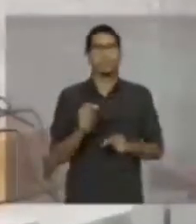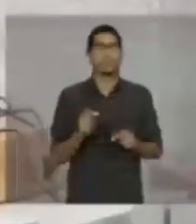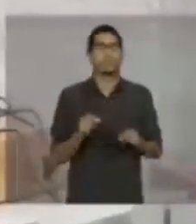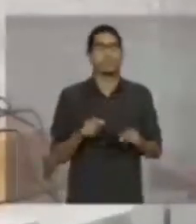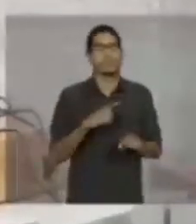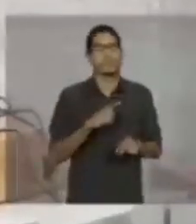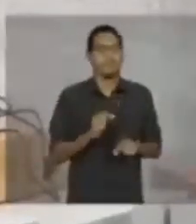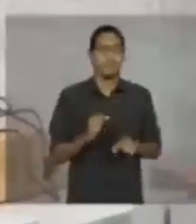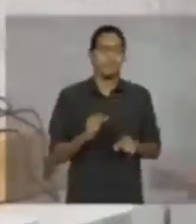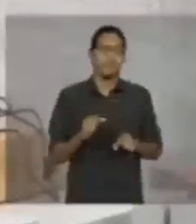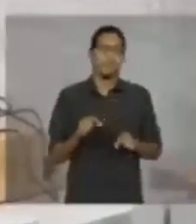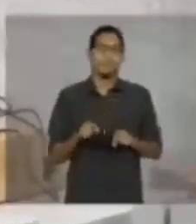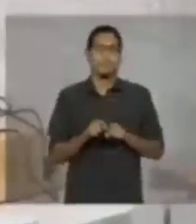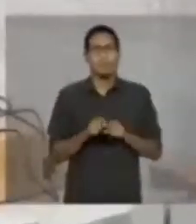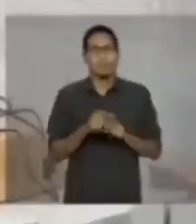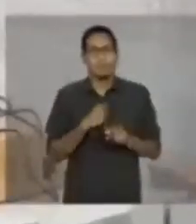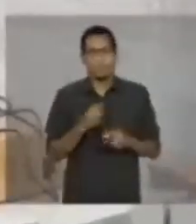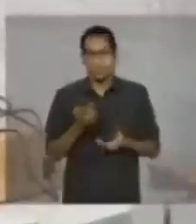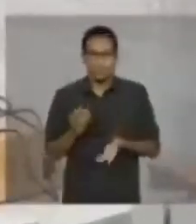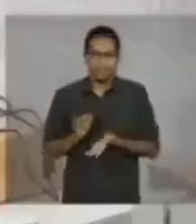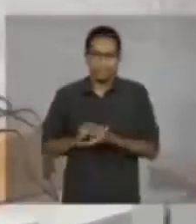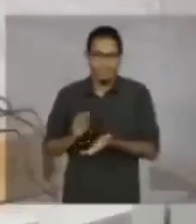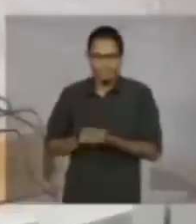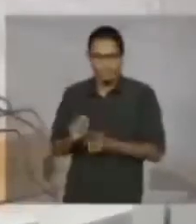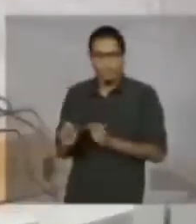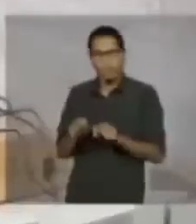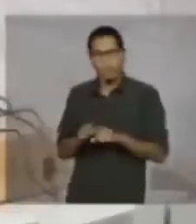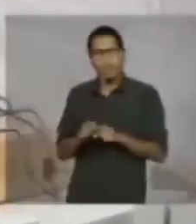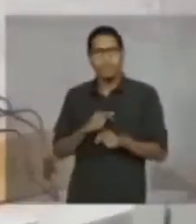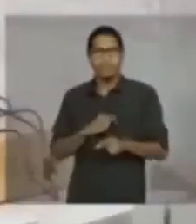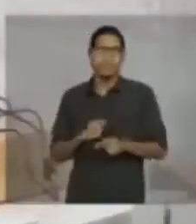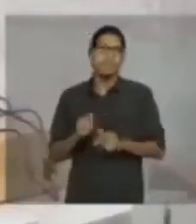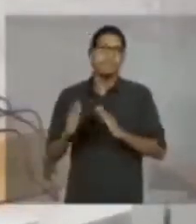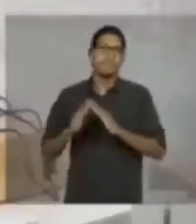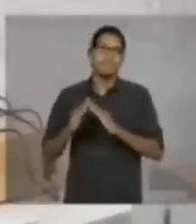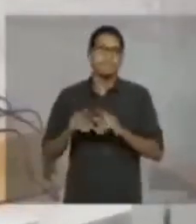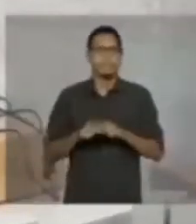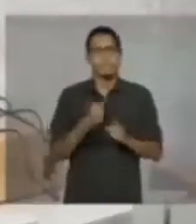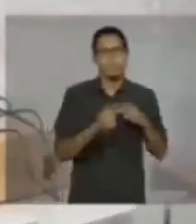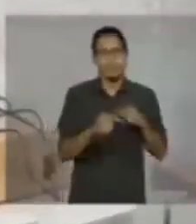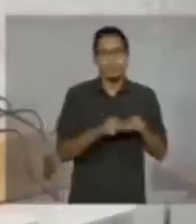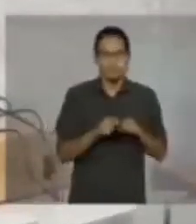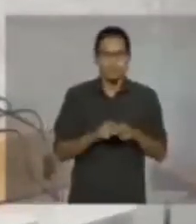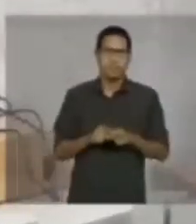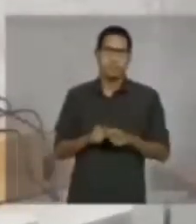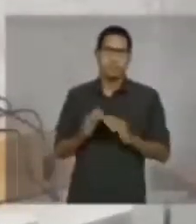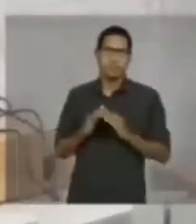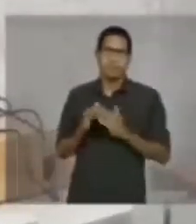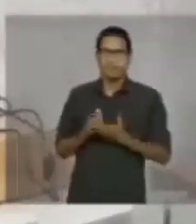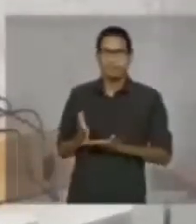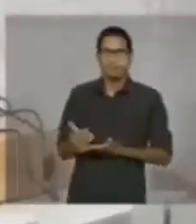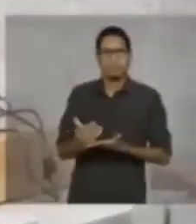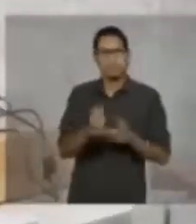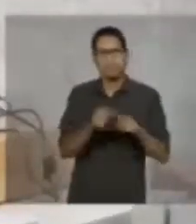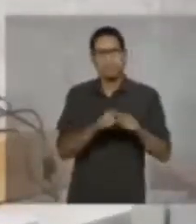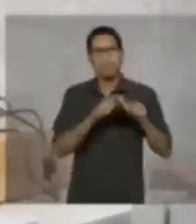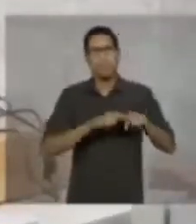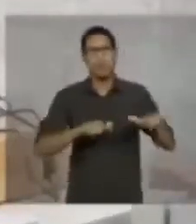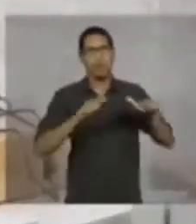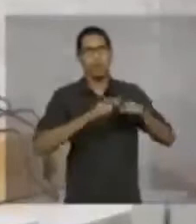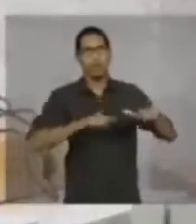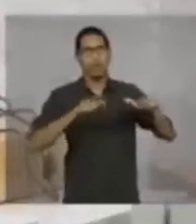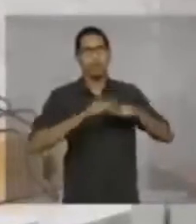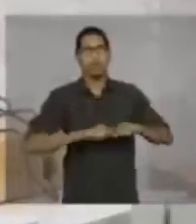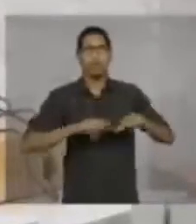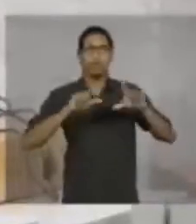é a coleta seletiva domiciliar, porque passa o caminhão uma vez por semana nas casas, cada vez mais vazio, coletando cada